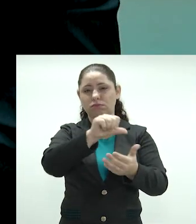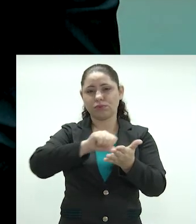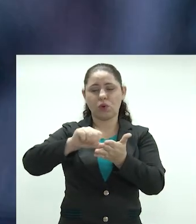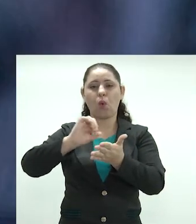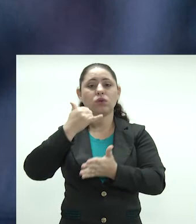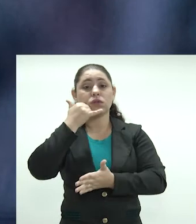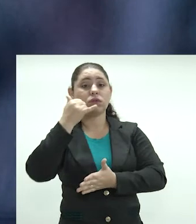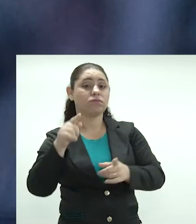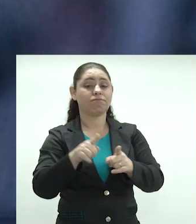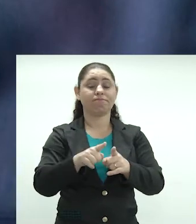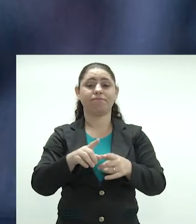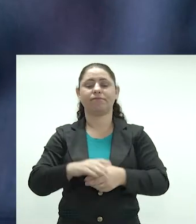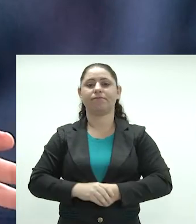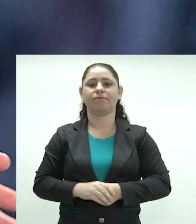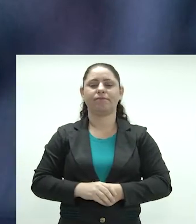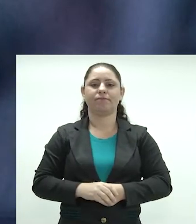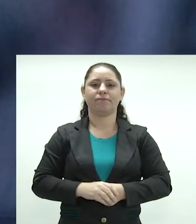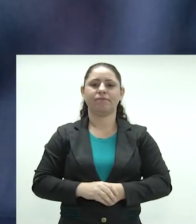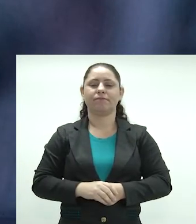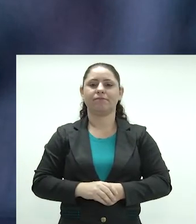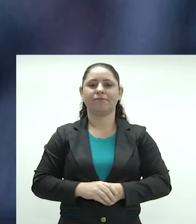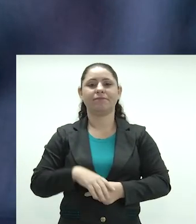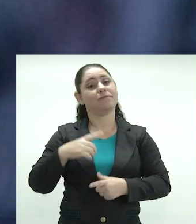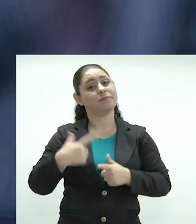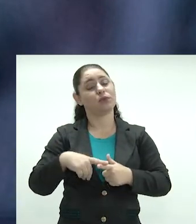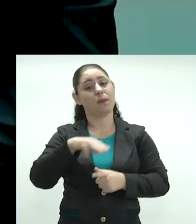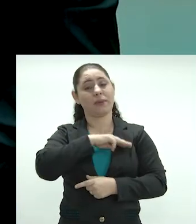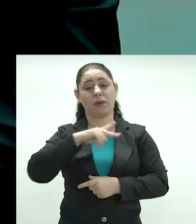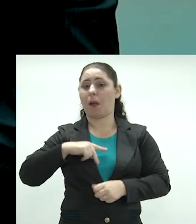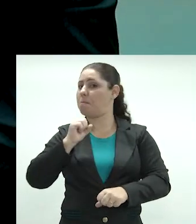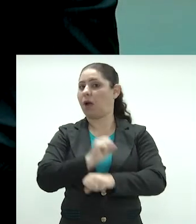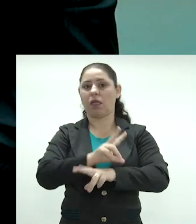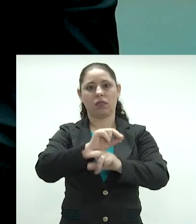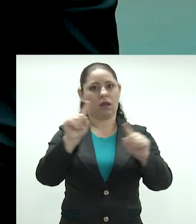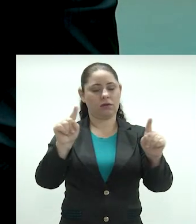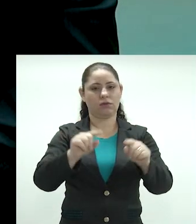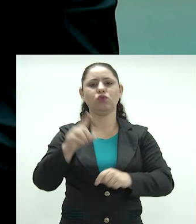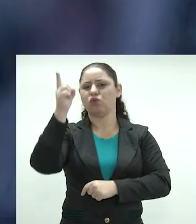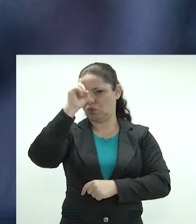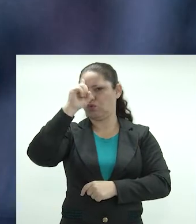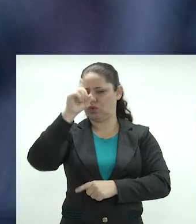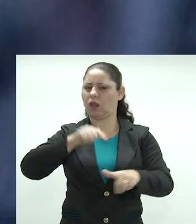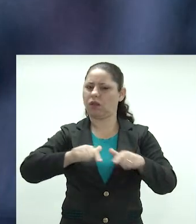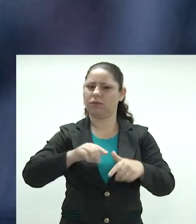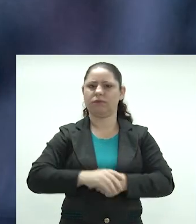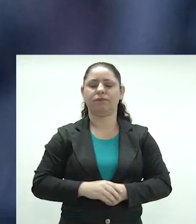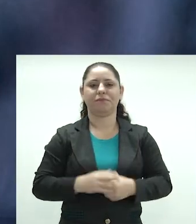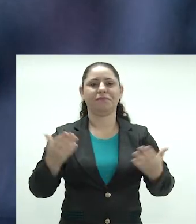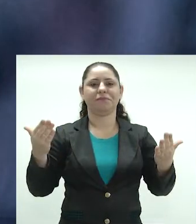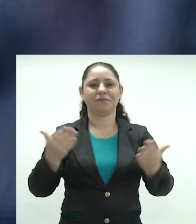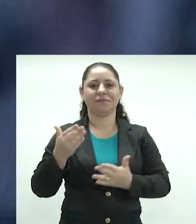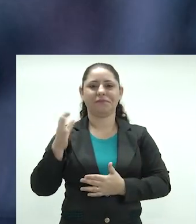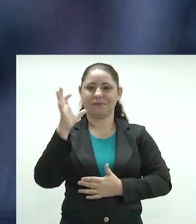telefone, ligação. Pode, inclusive porque o Ministério Público não parou, né? Não, todo dia funcionando. Exatamente. Hoje